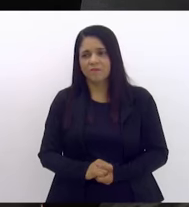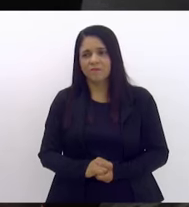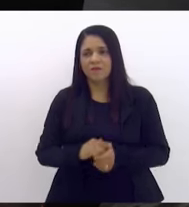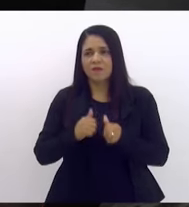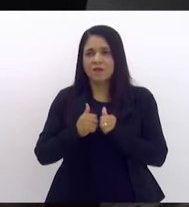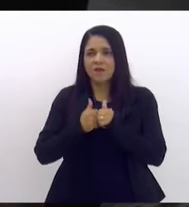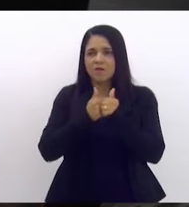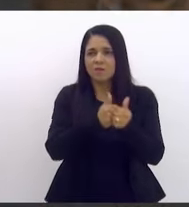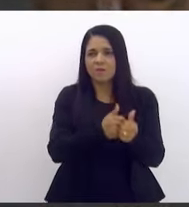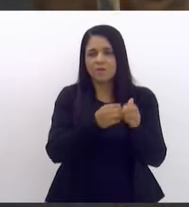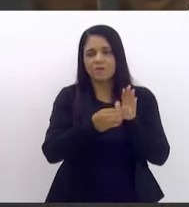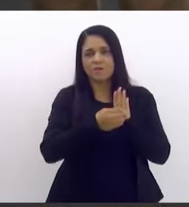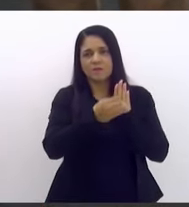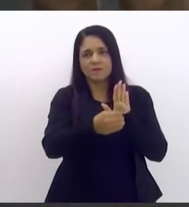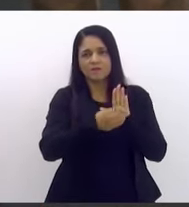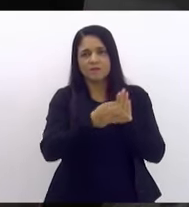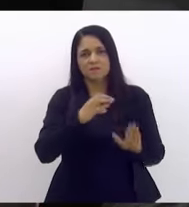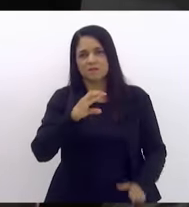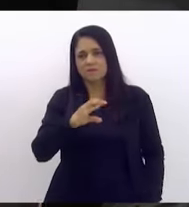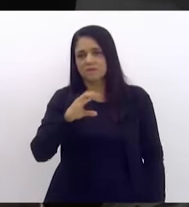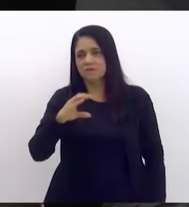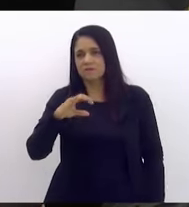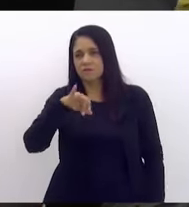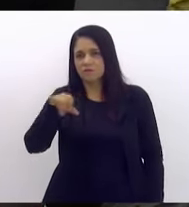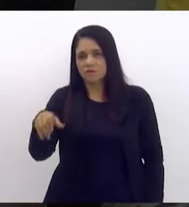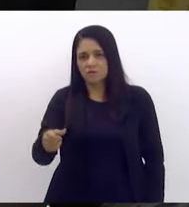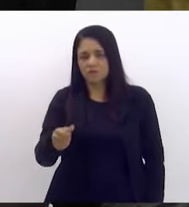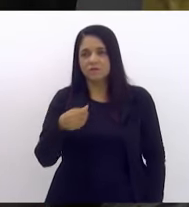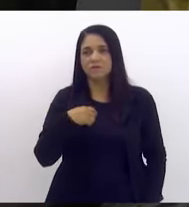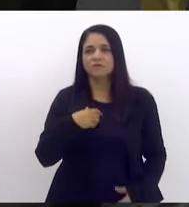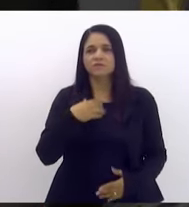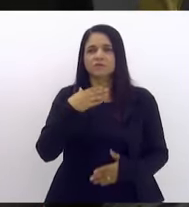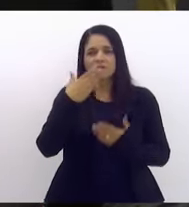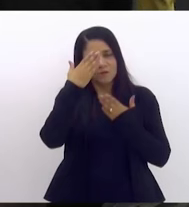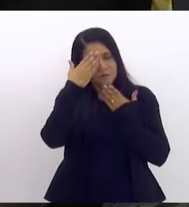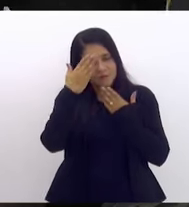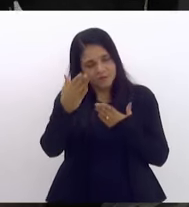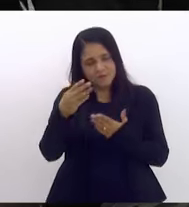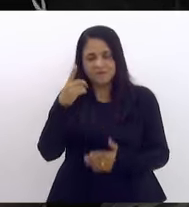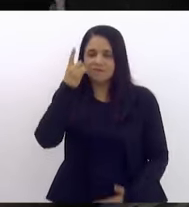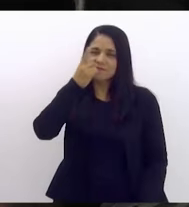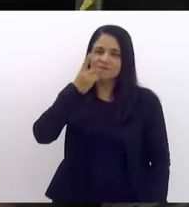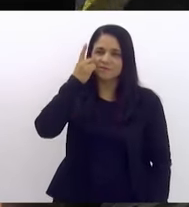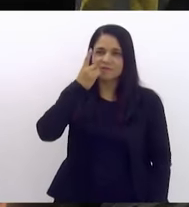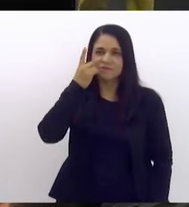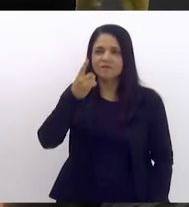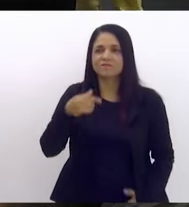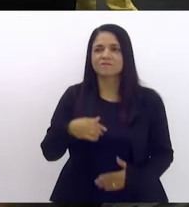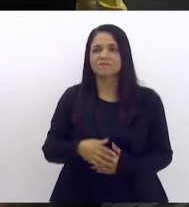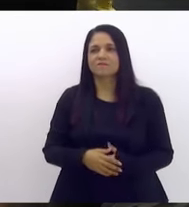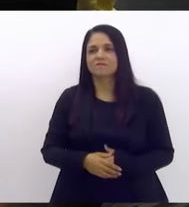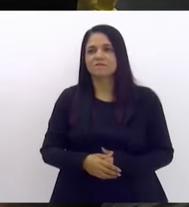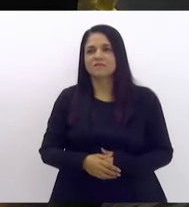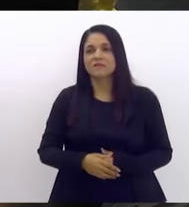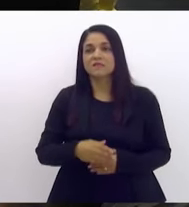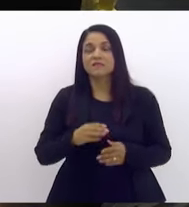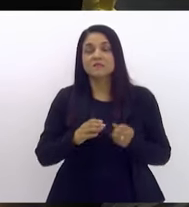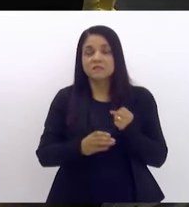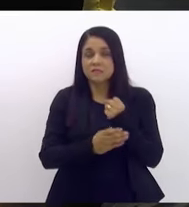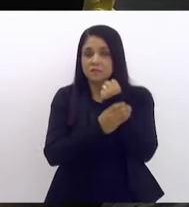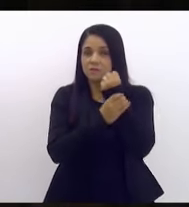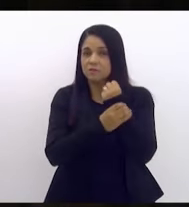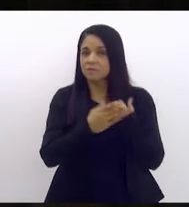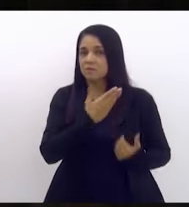Acompanho o parecer da CCJ. Muito obrigado, nossa nobre deputada Marta Rocha. Segurança Pública, assunto